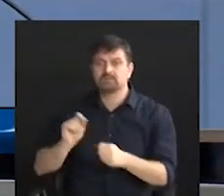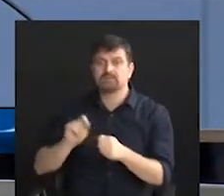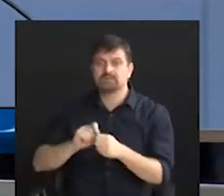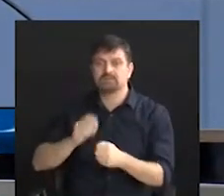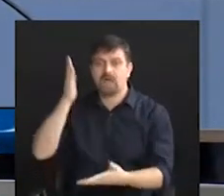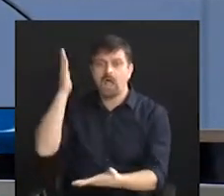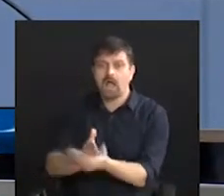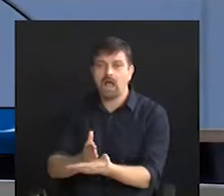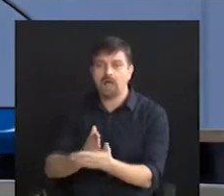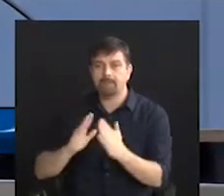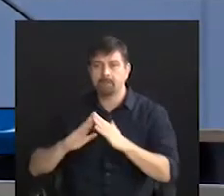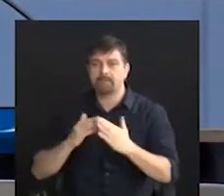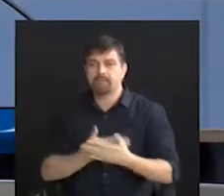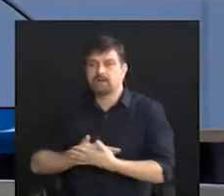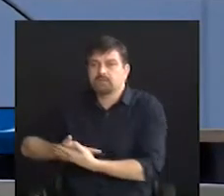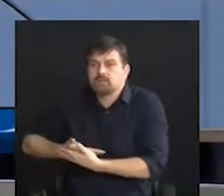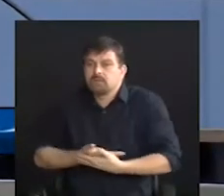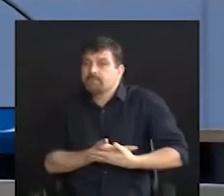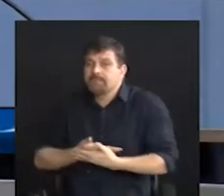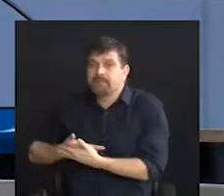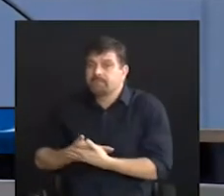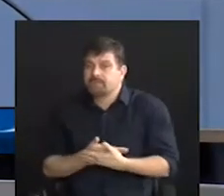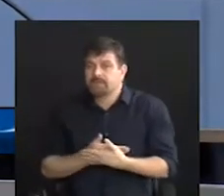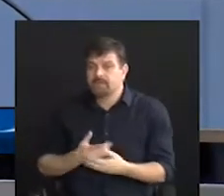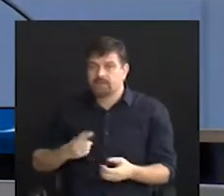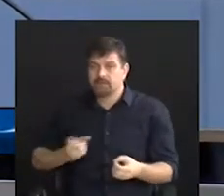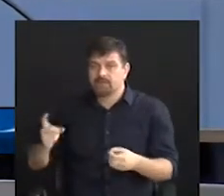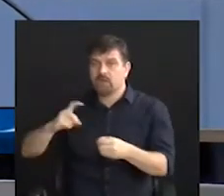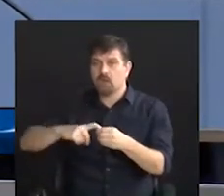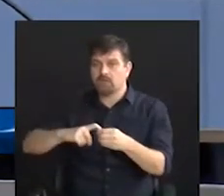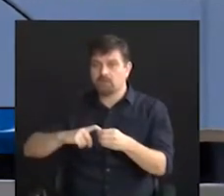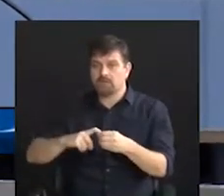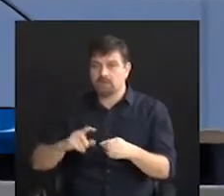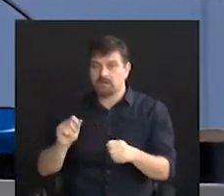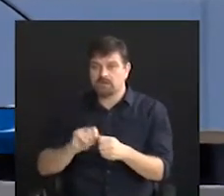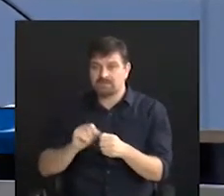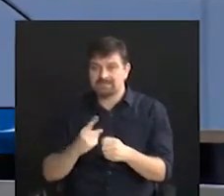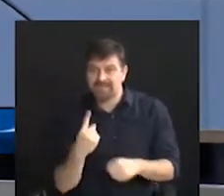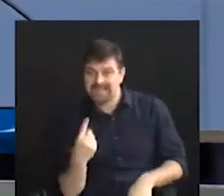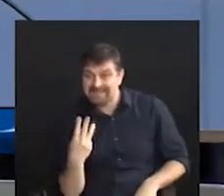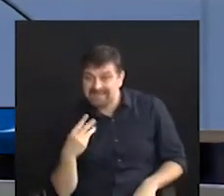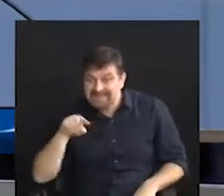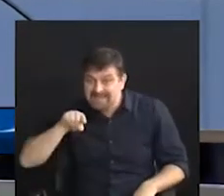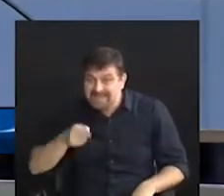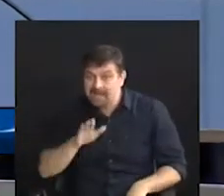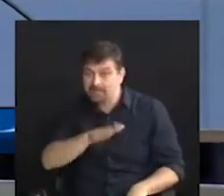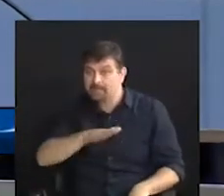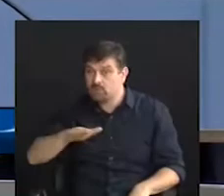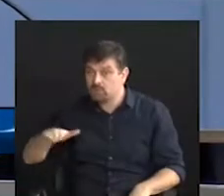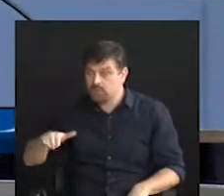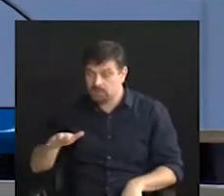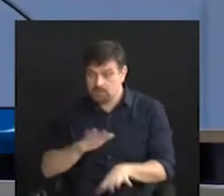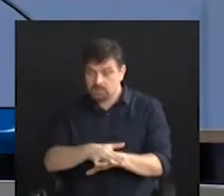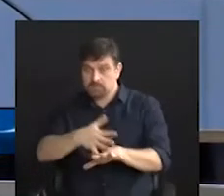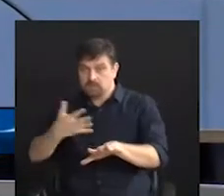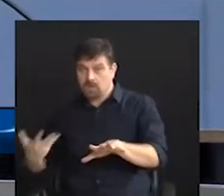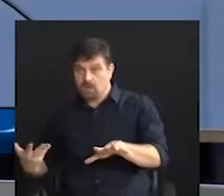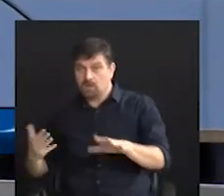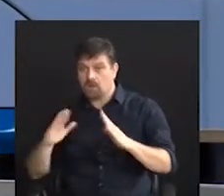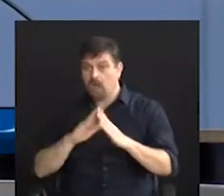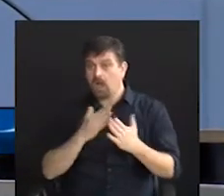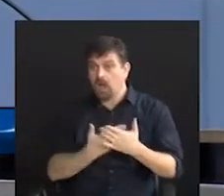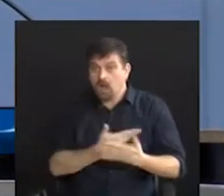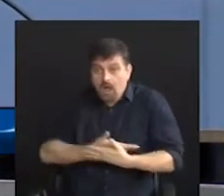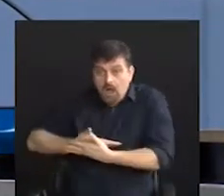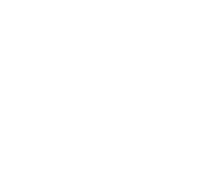Extinguindo todas as Naves Mães conveniadas, 13 mil crianças desassistidas, não há como. Essa meta 1